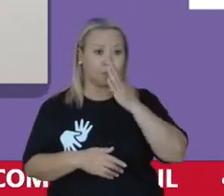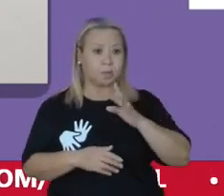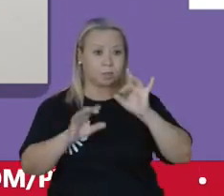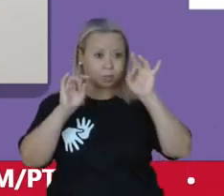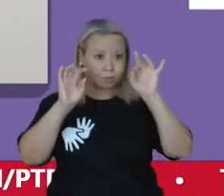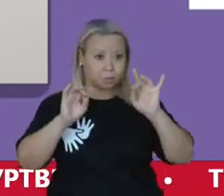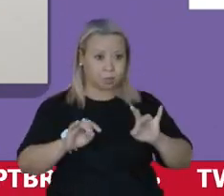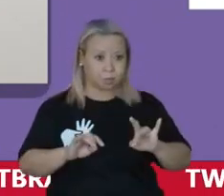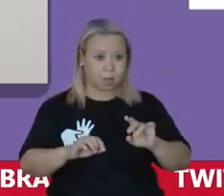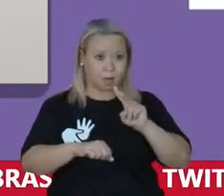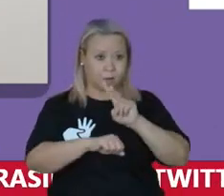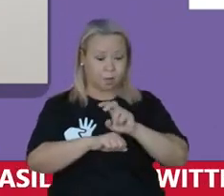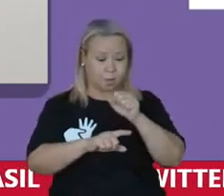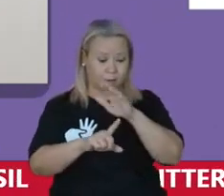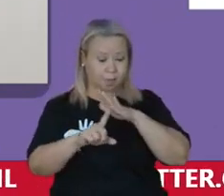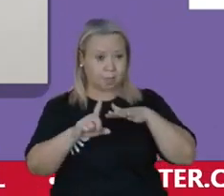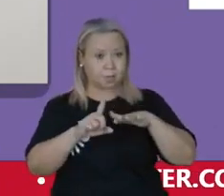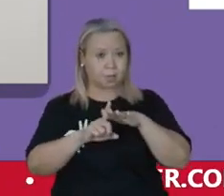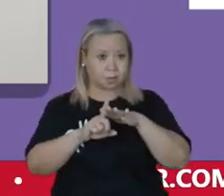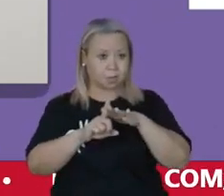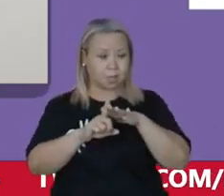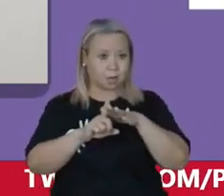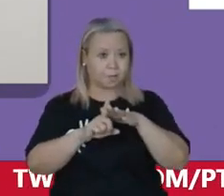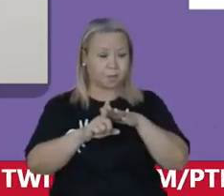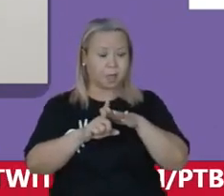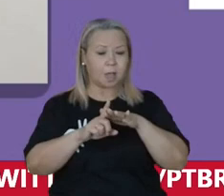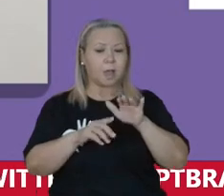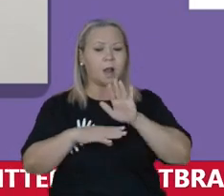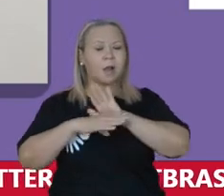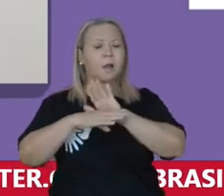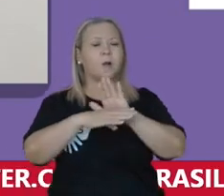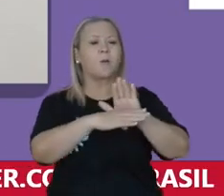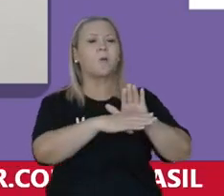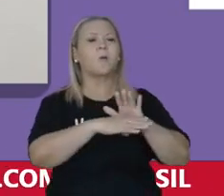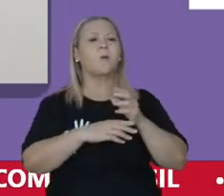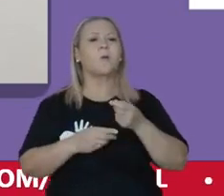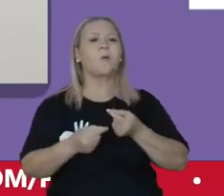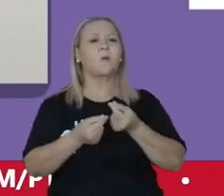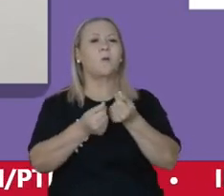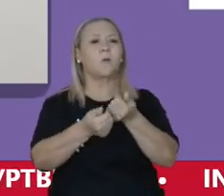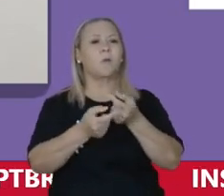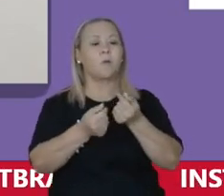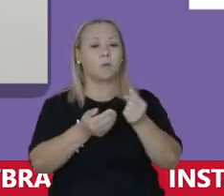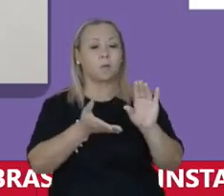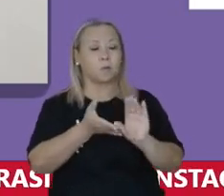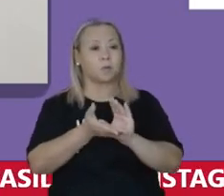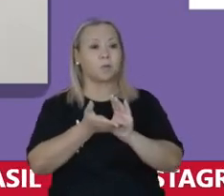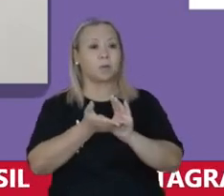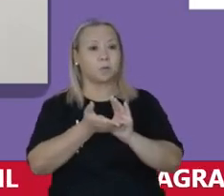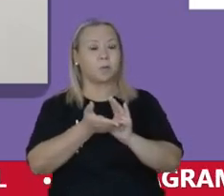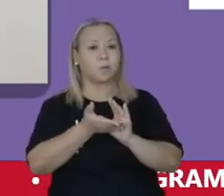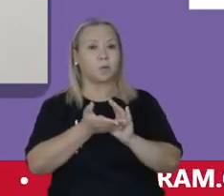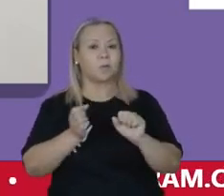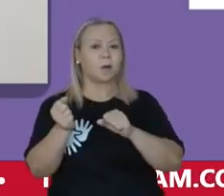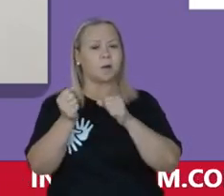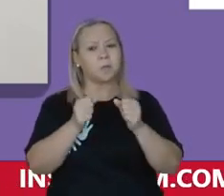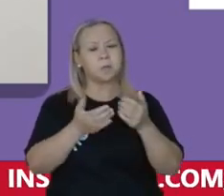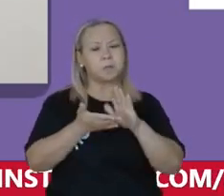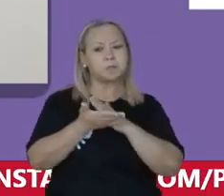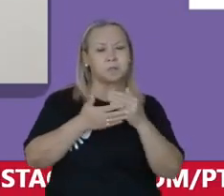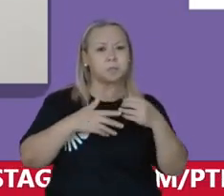especial a Previdência Social, ela contribui para poder, de alguma